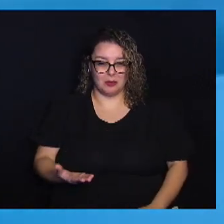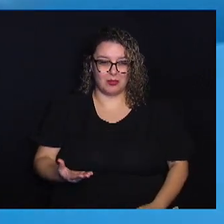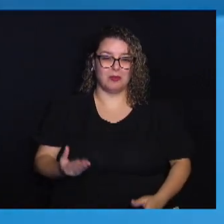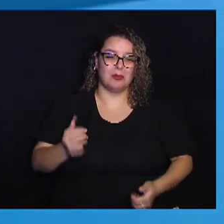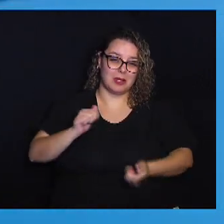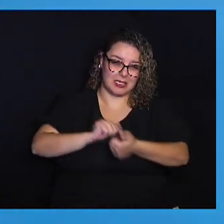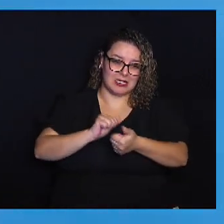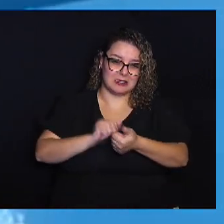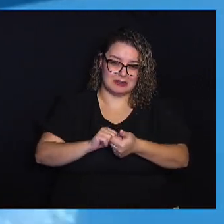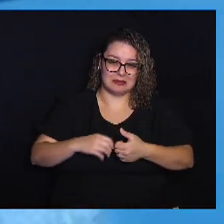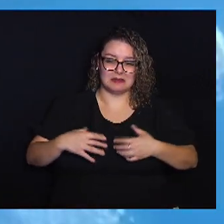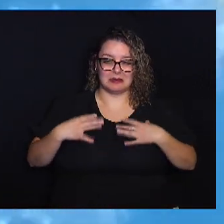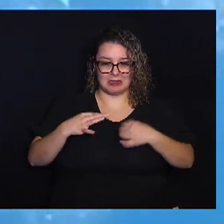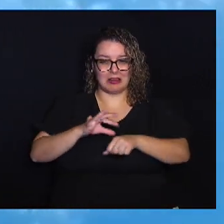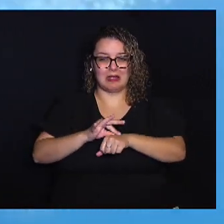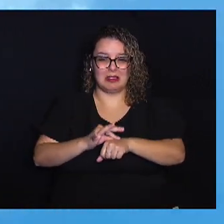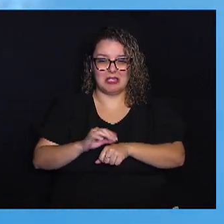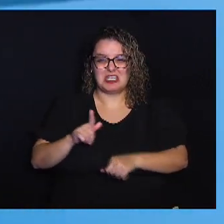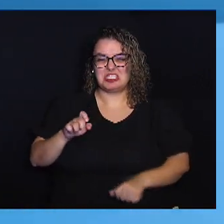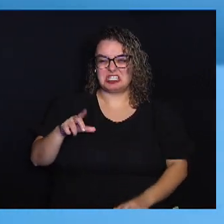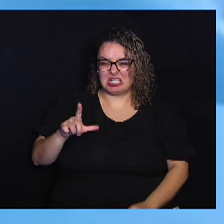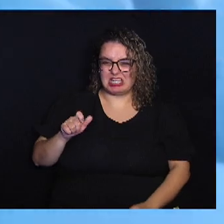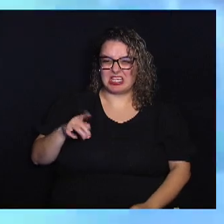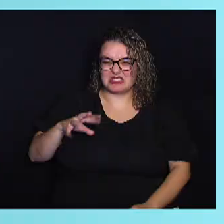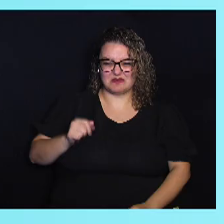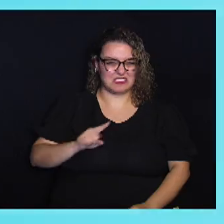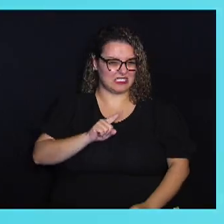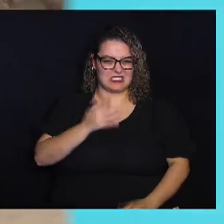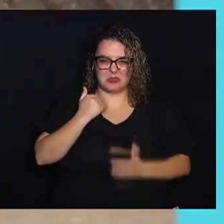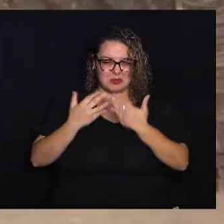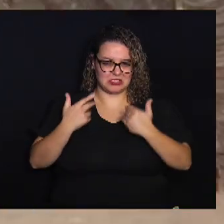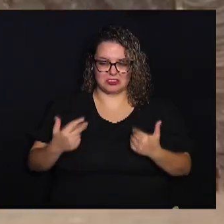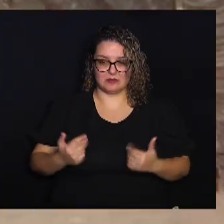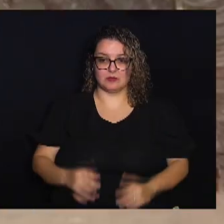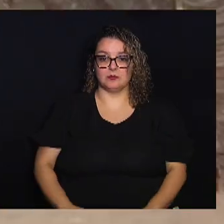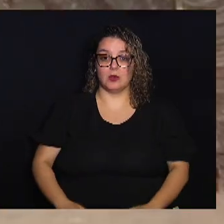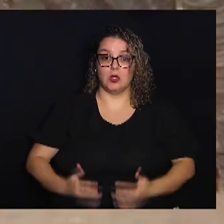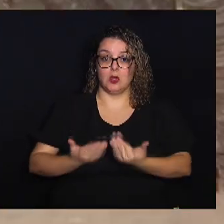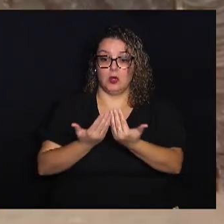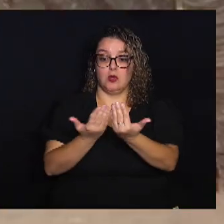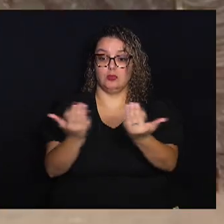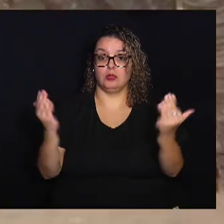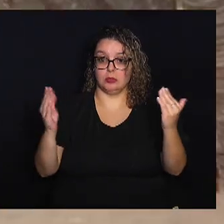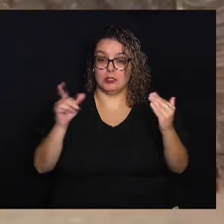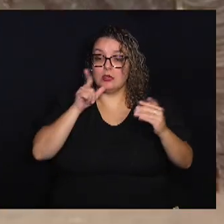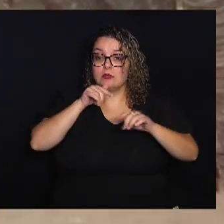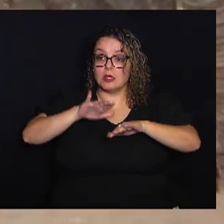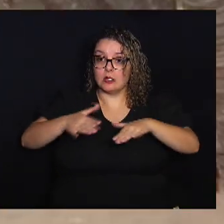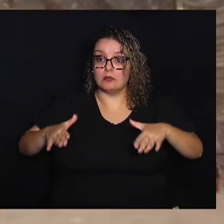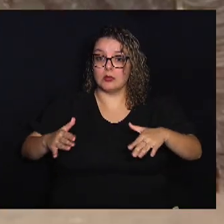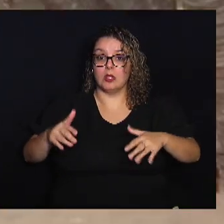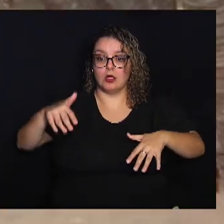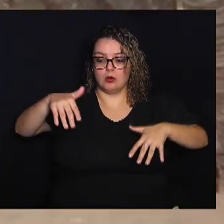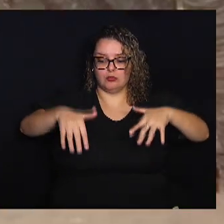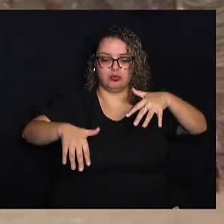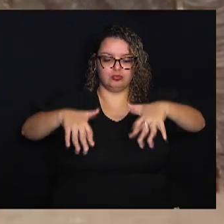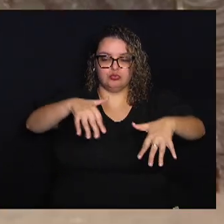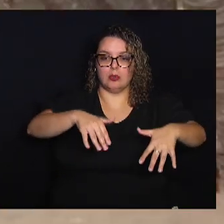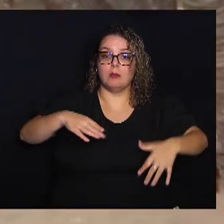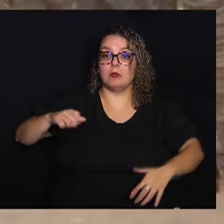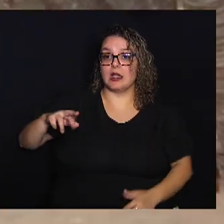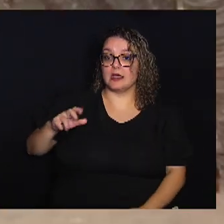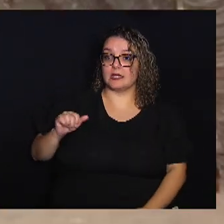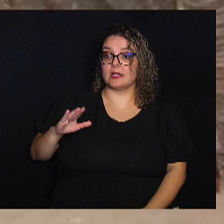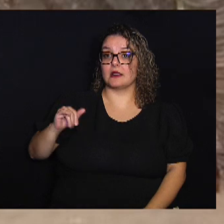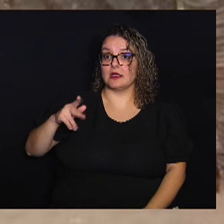é gelatinosa e considerada não comestível. Um muro na praia. A barreira foi erguida em Maracaípe,